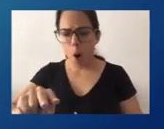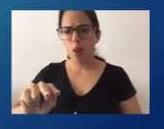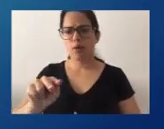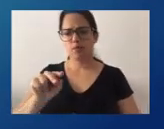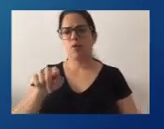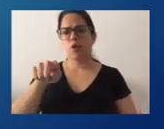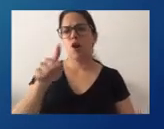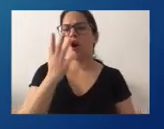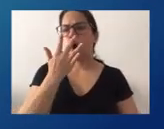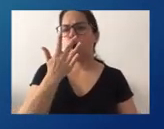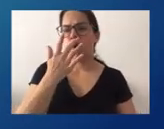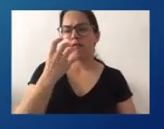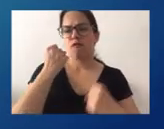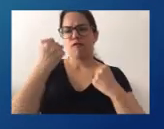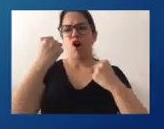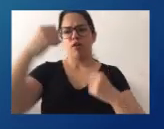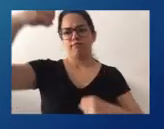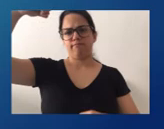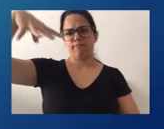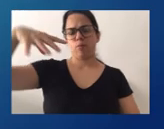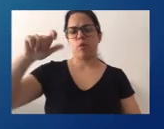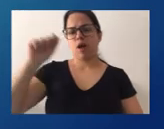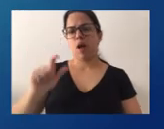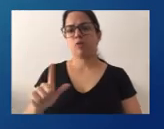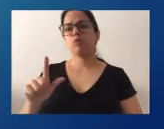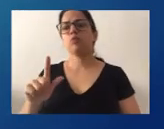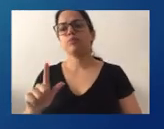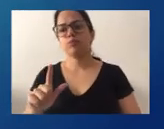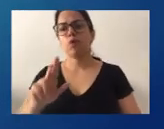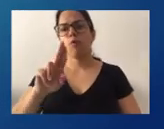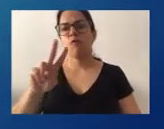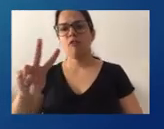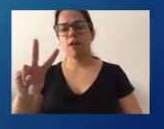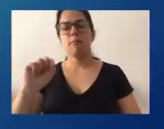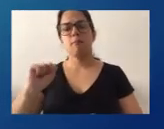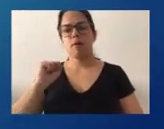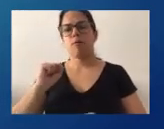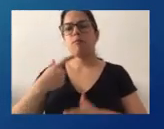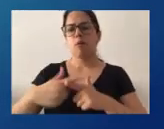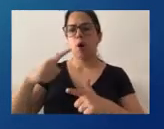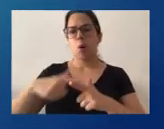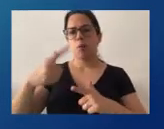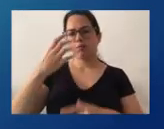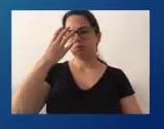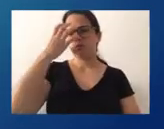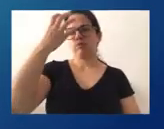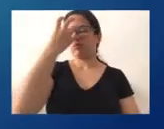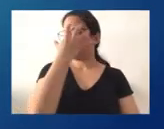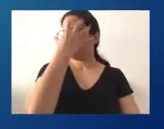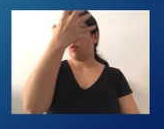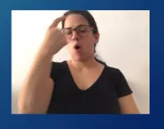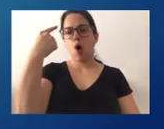ultravioleta sem esse tipo de proteção, tá? Pode ter problemas, edemas oculares, problemas seríssimos na